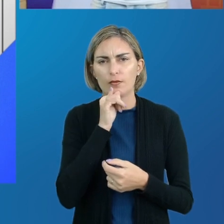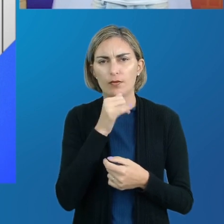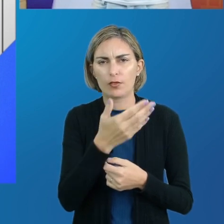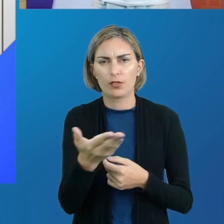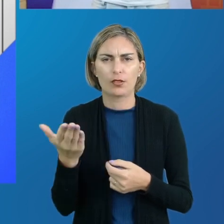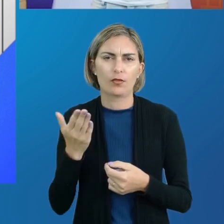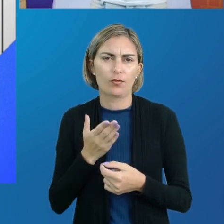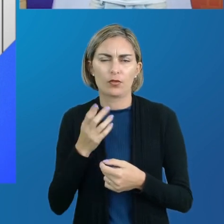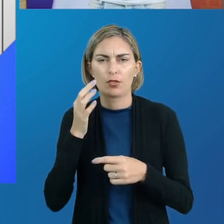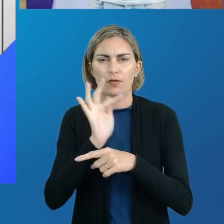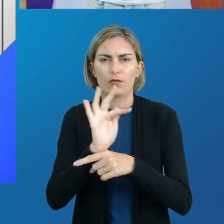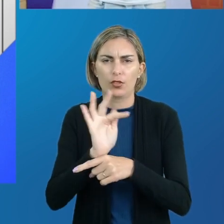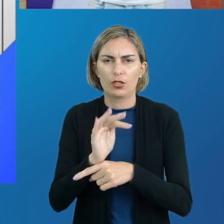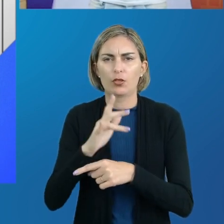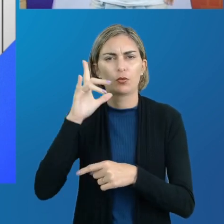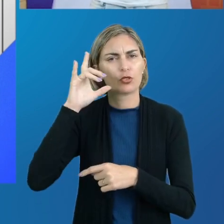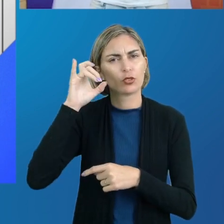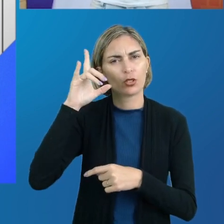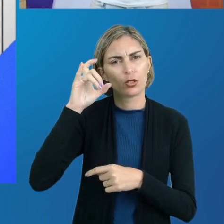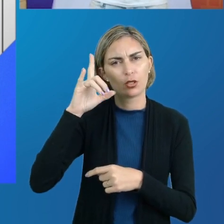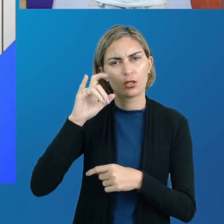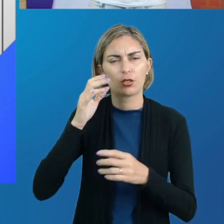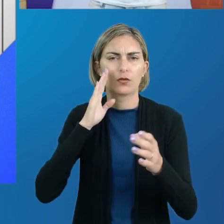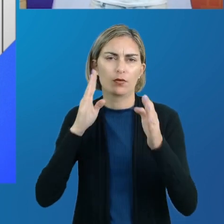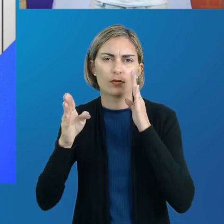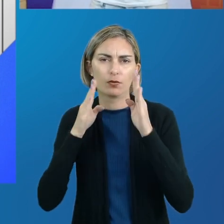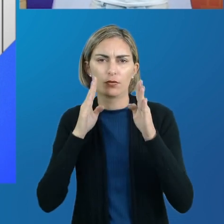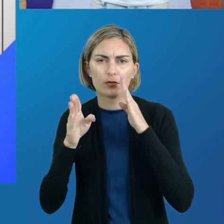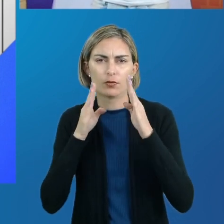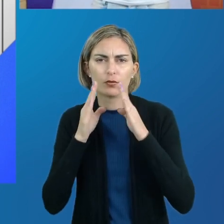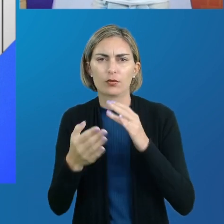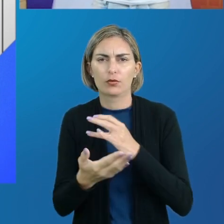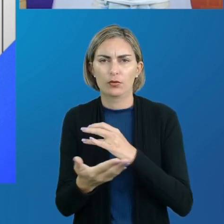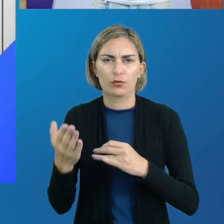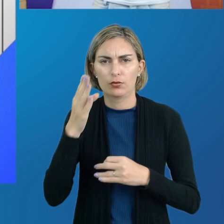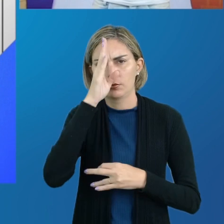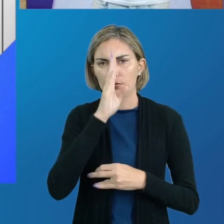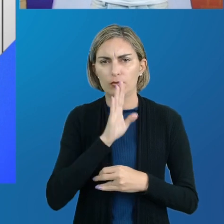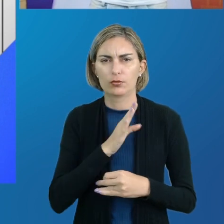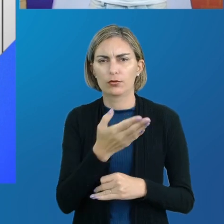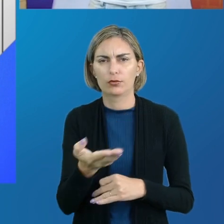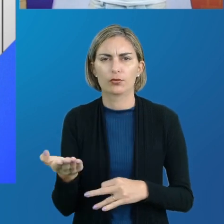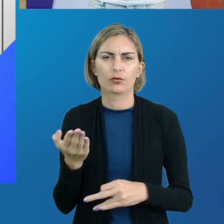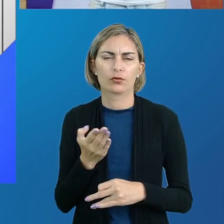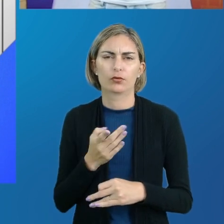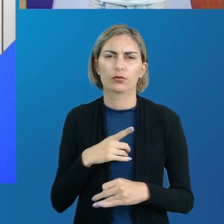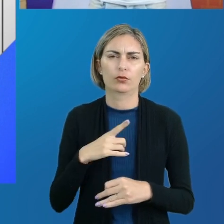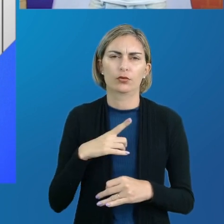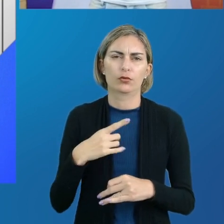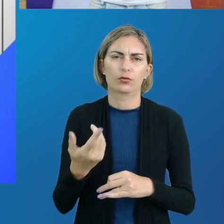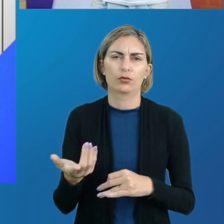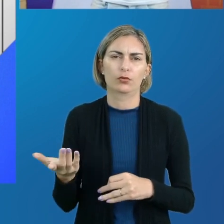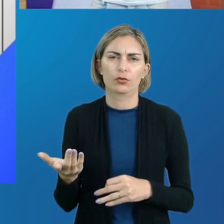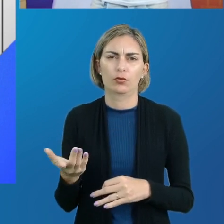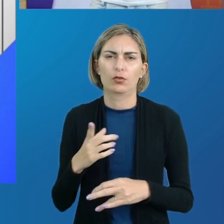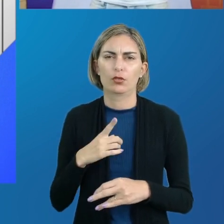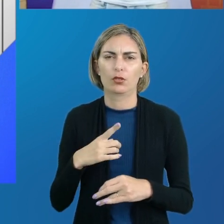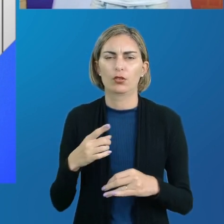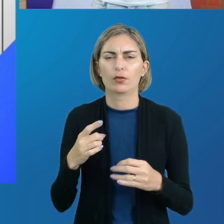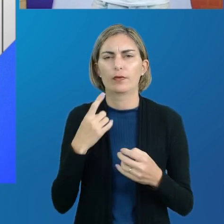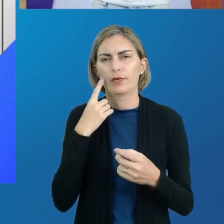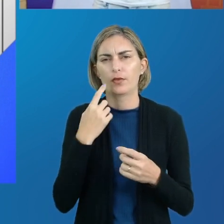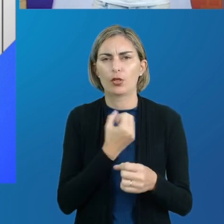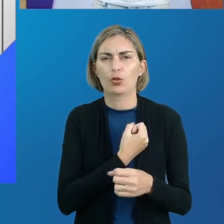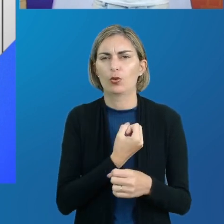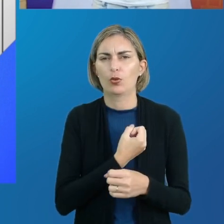ter seu perfil no Instagram, no Facebook, no Twitter, etc., ela é gratuito. Para você, para algum influencer, um determinado